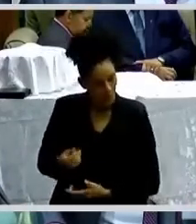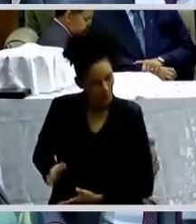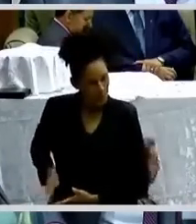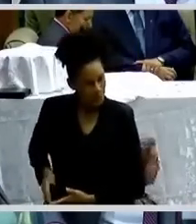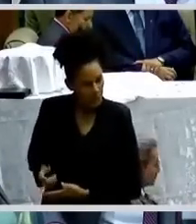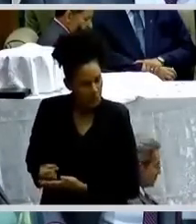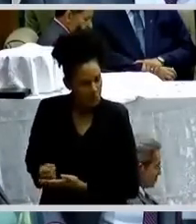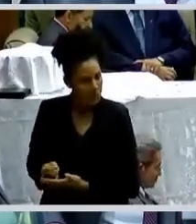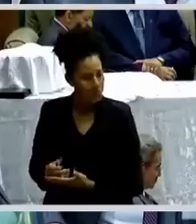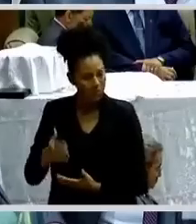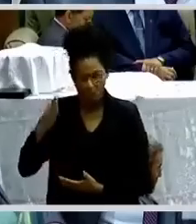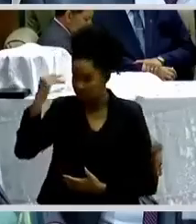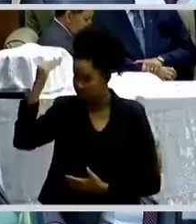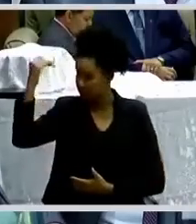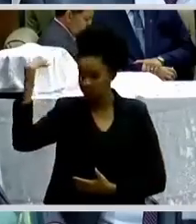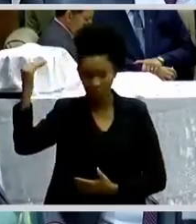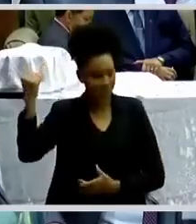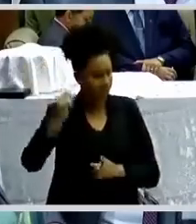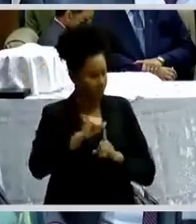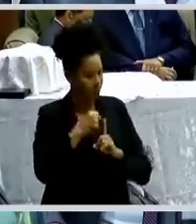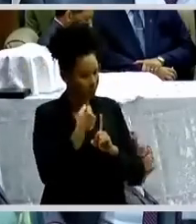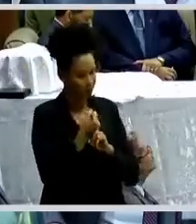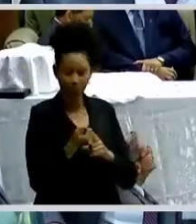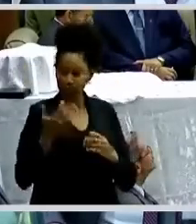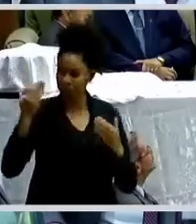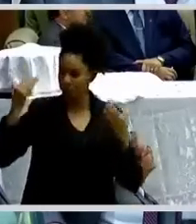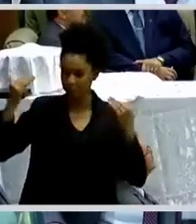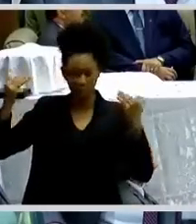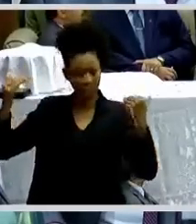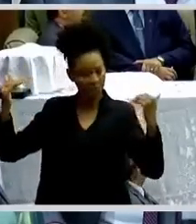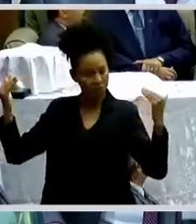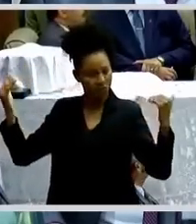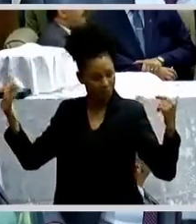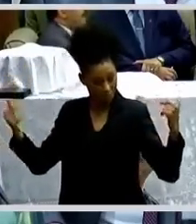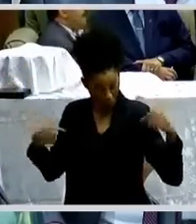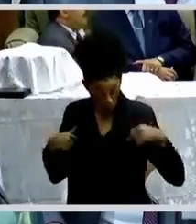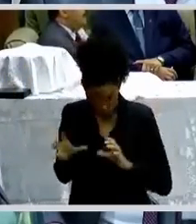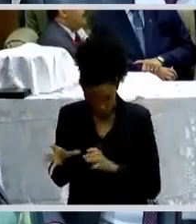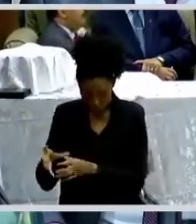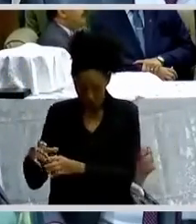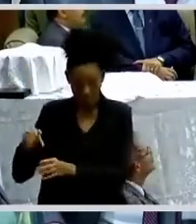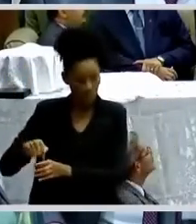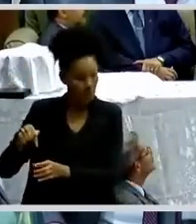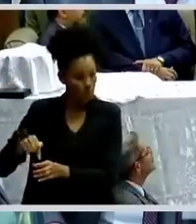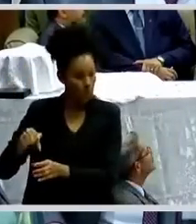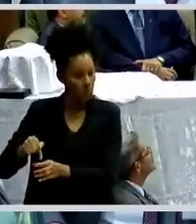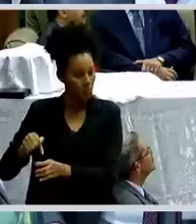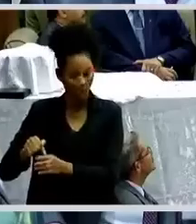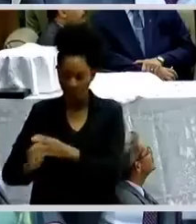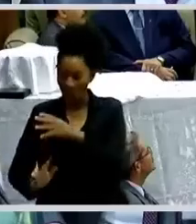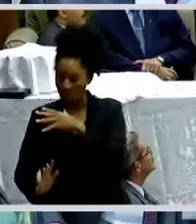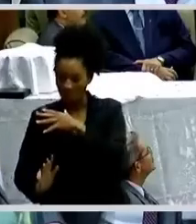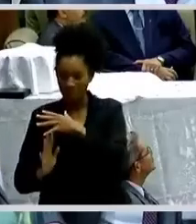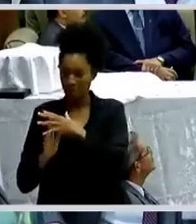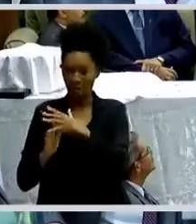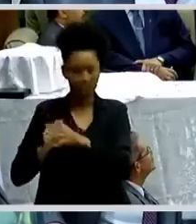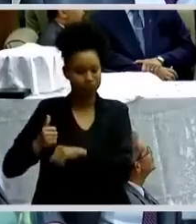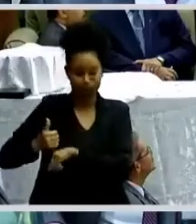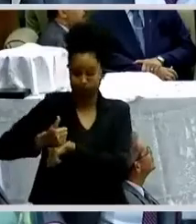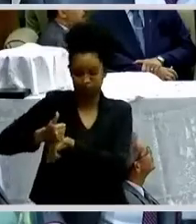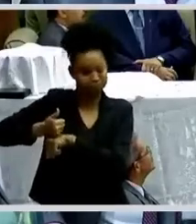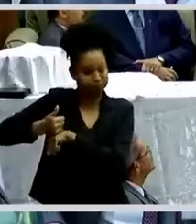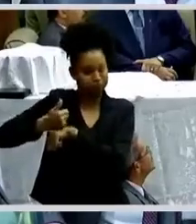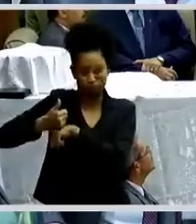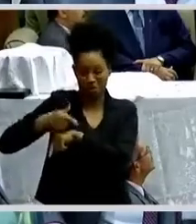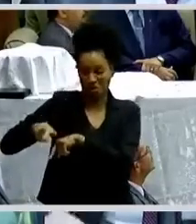ser influente na sociedade. Era tão influente que era este grupo que estava no topo. Eles controlavam